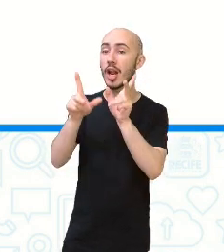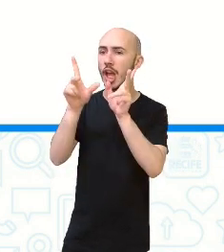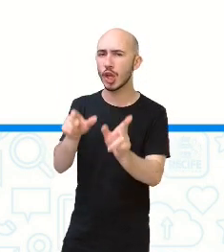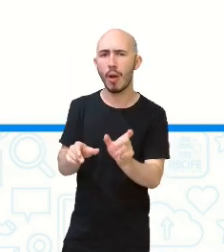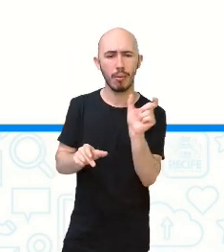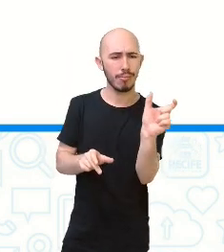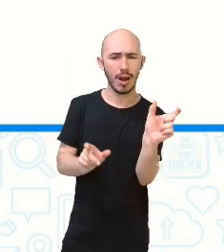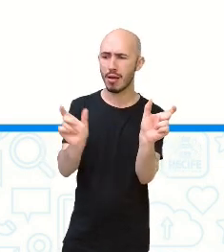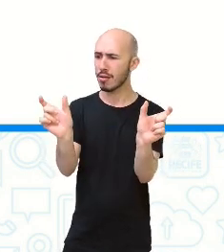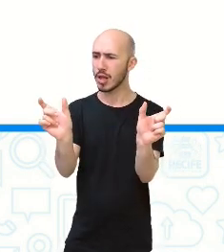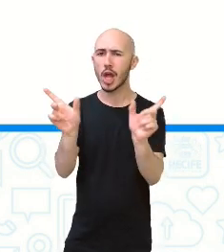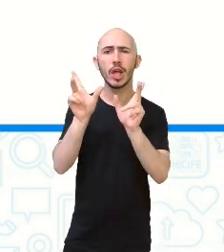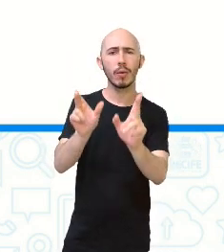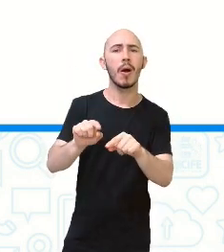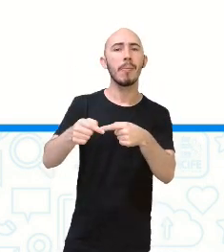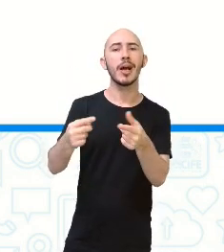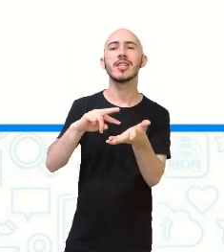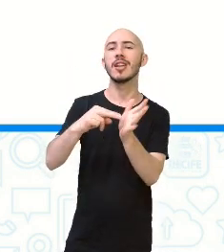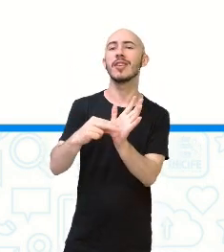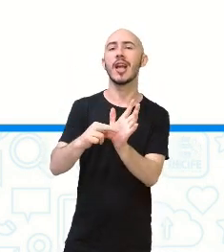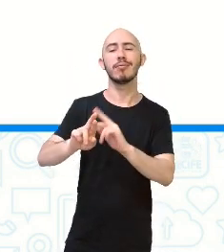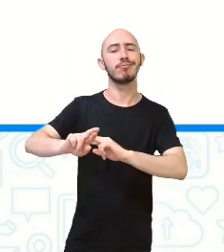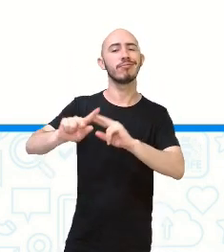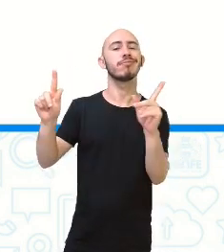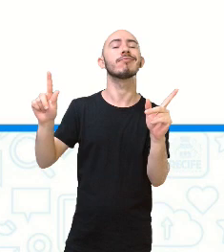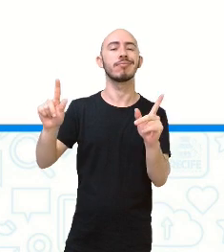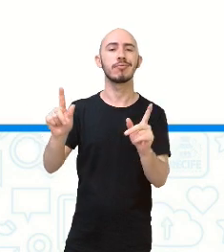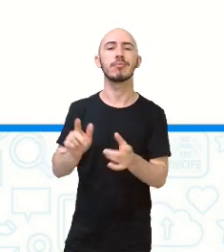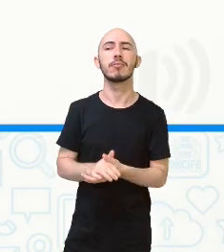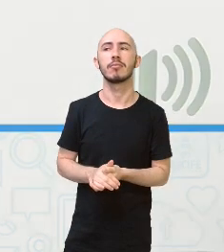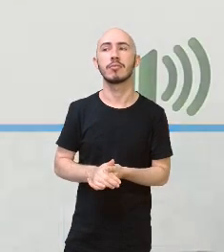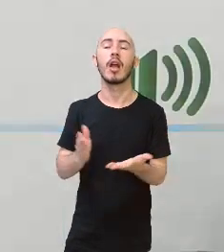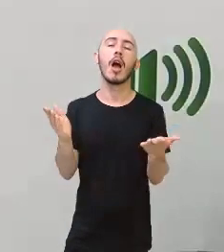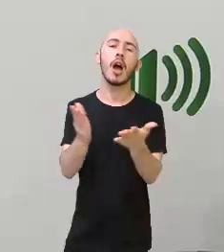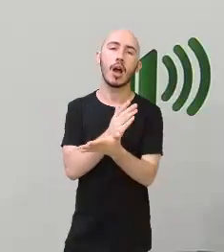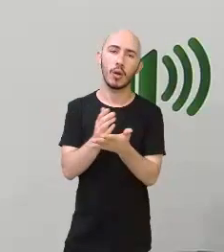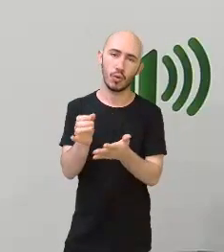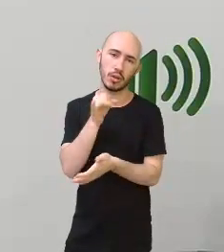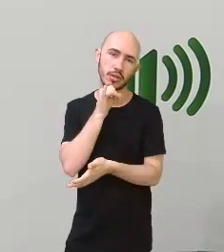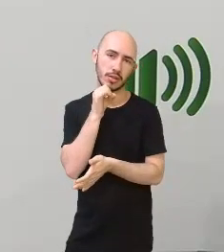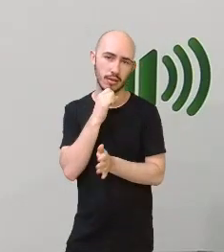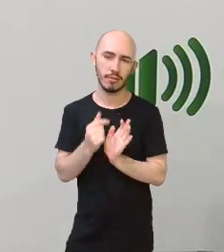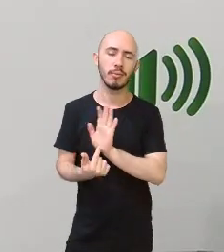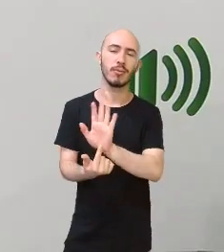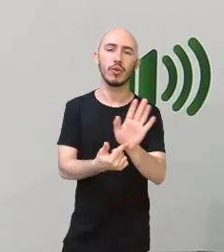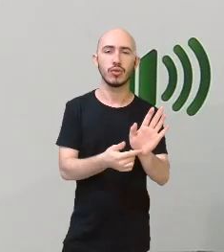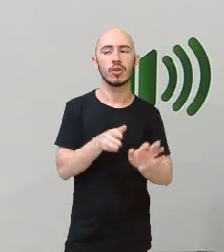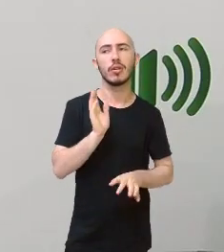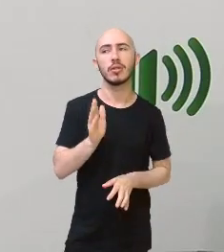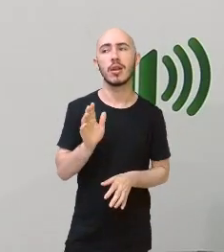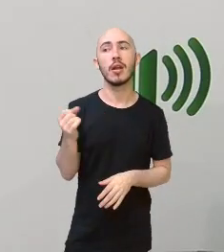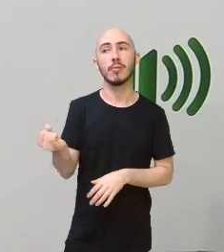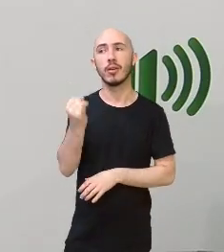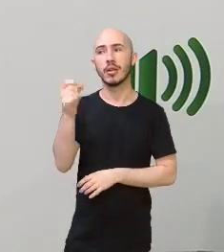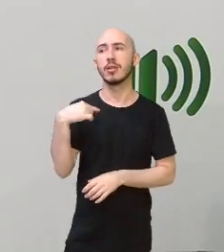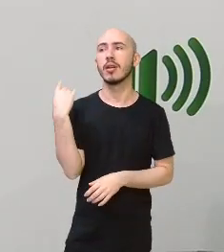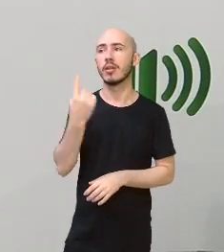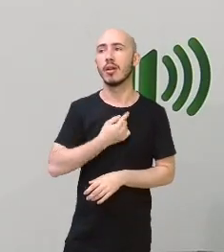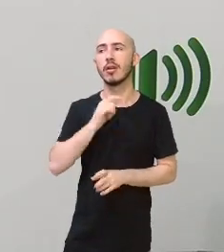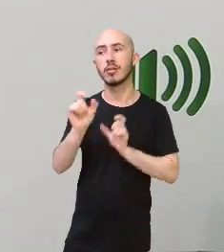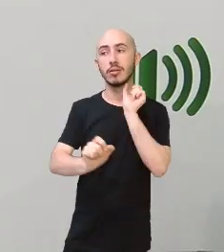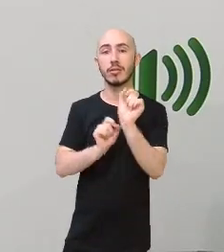pode significar várias coisas diferenciadas. Nós vimos aí alguns exemplos nesse caso, tá? É importante que a gente